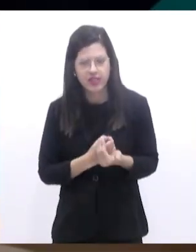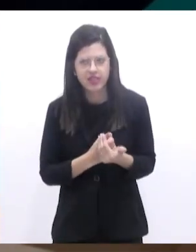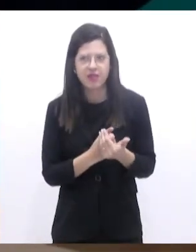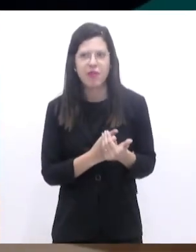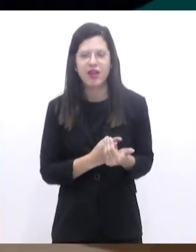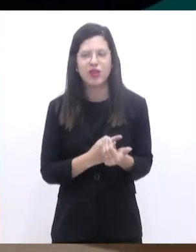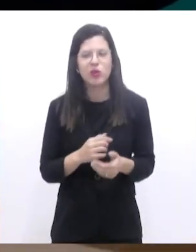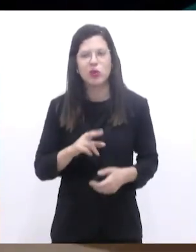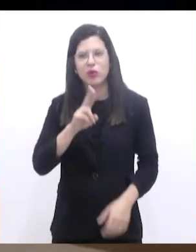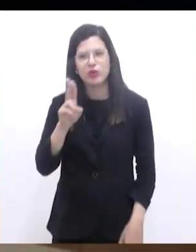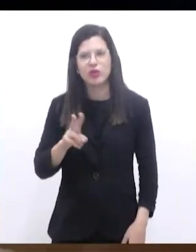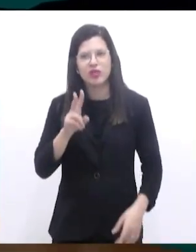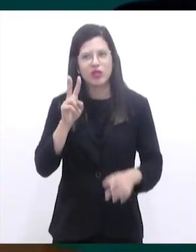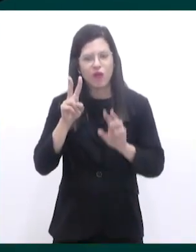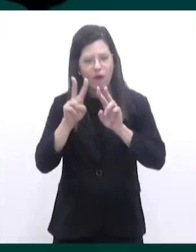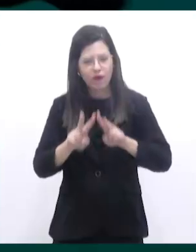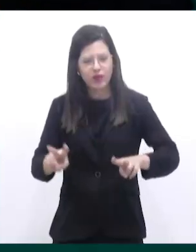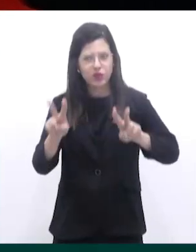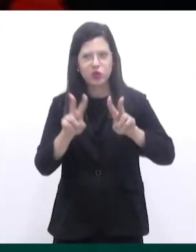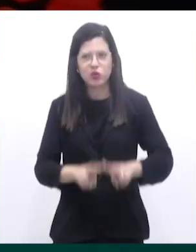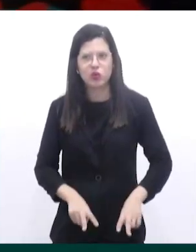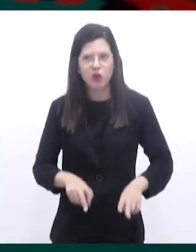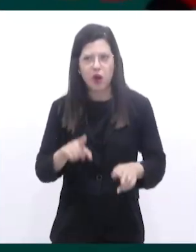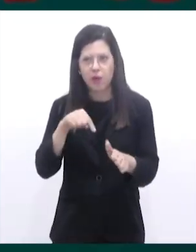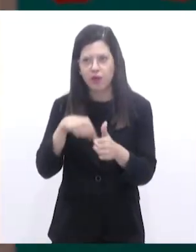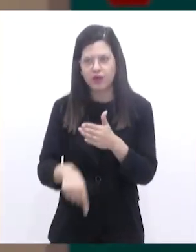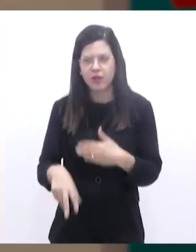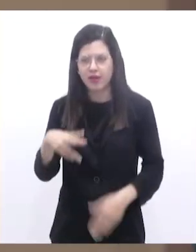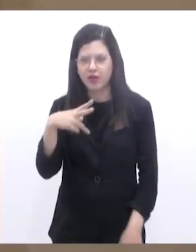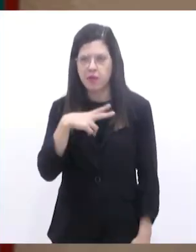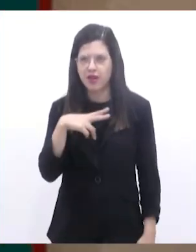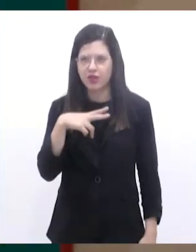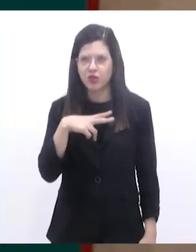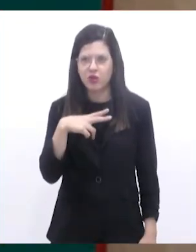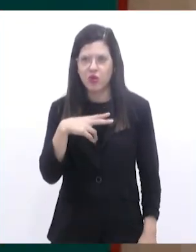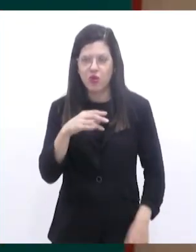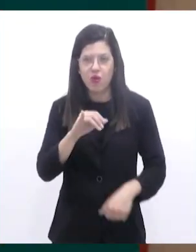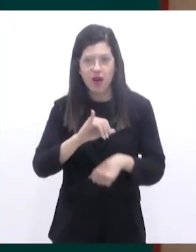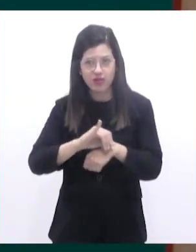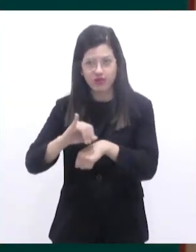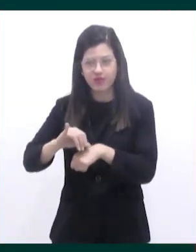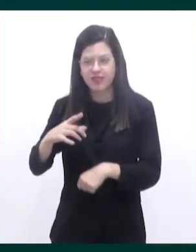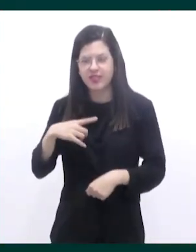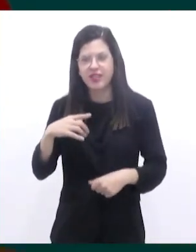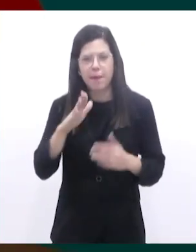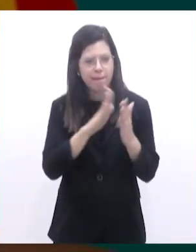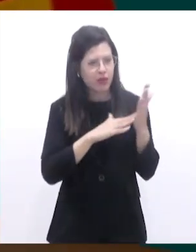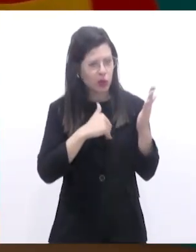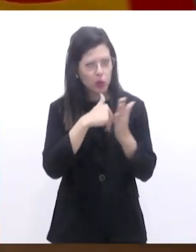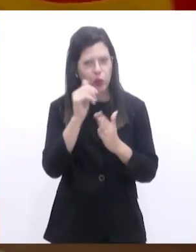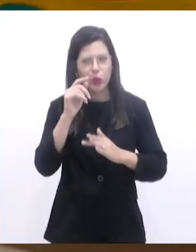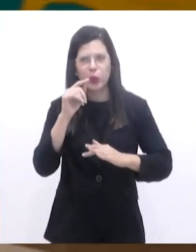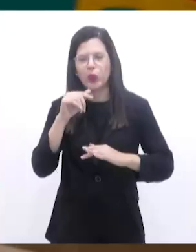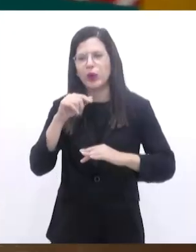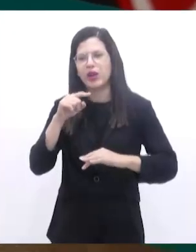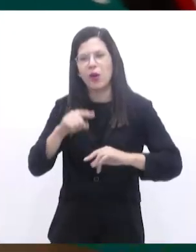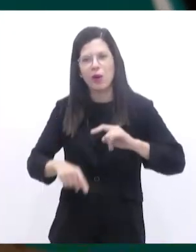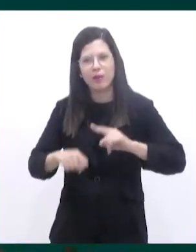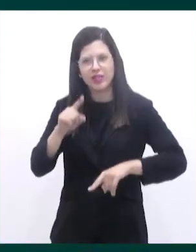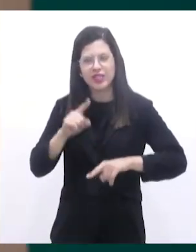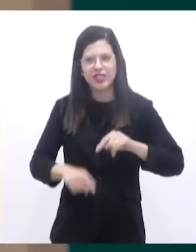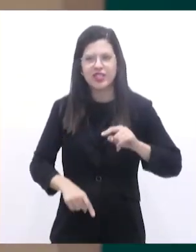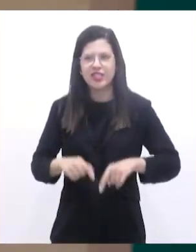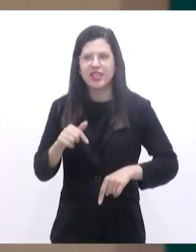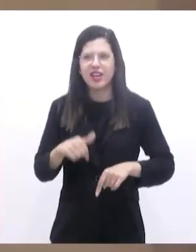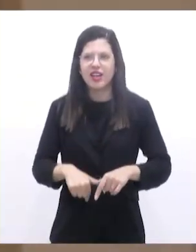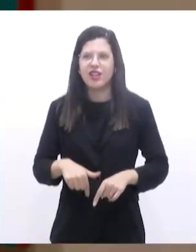de uma abordagem visual profundamente pessoal. As obras incluem pinturas, objetos e instalações inspiradas